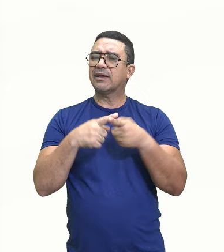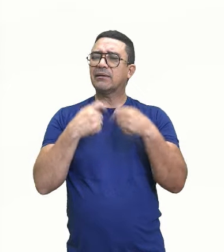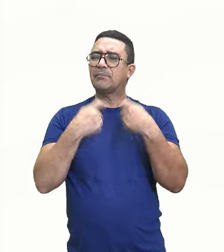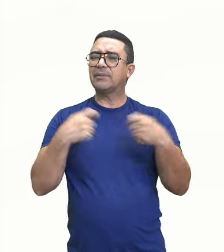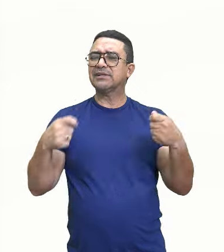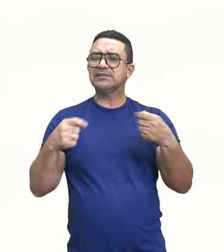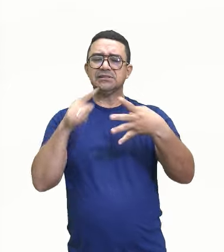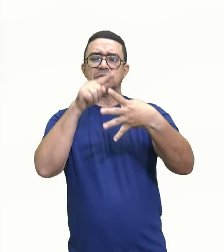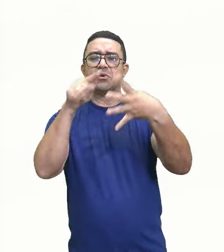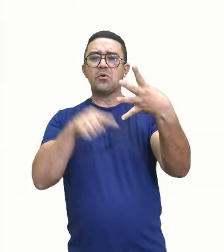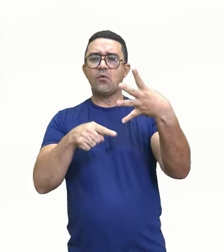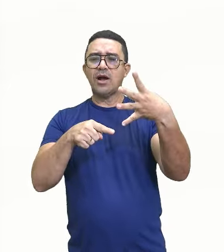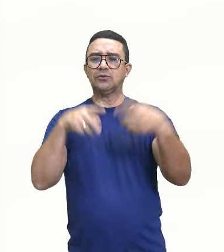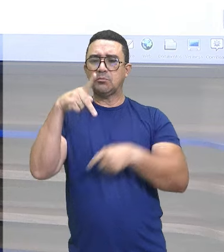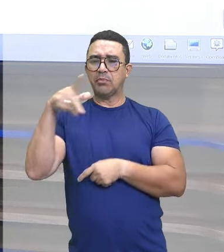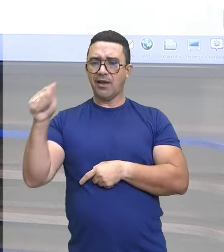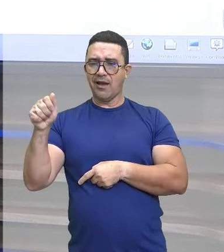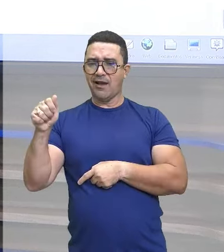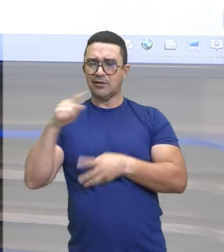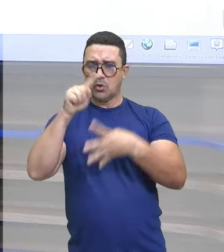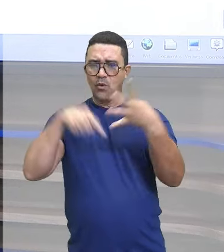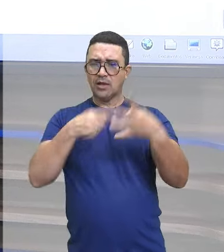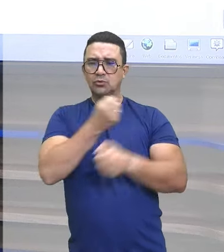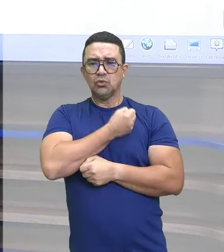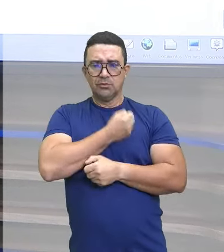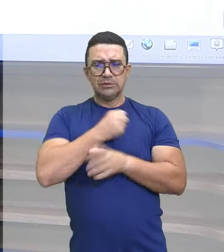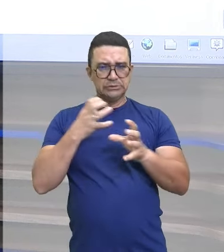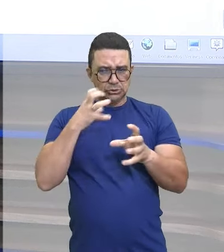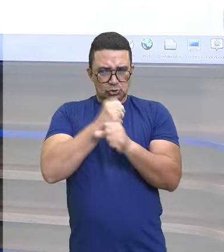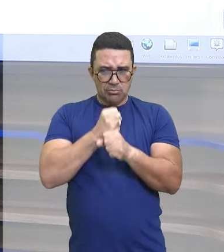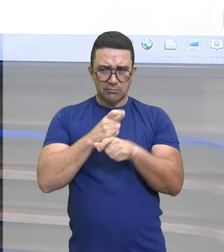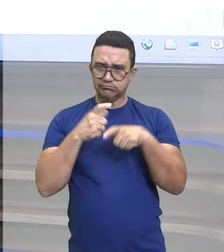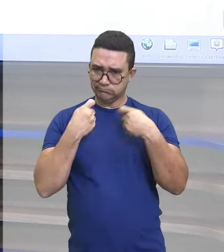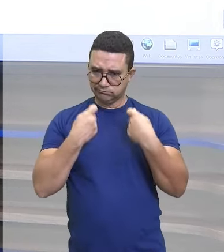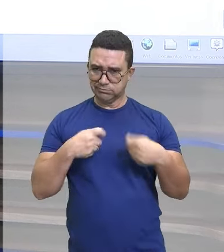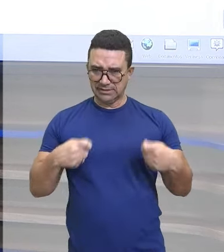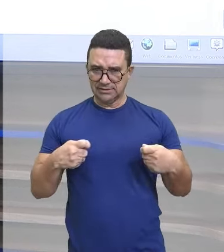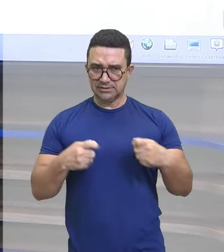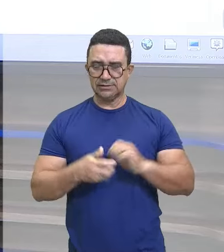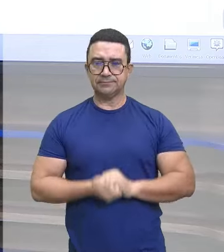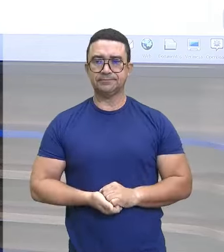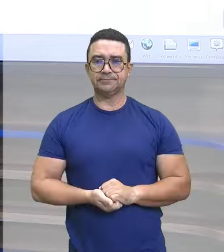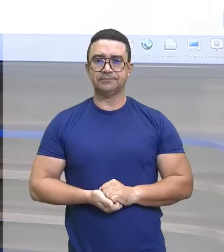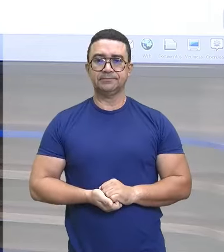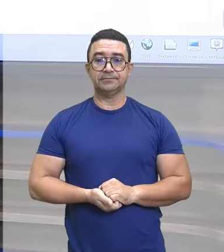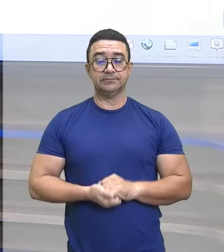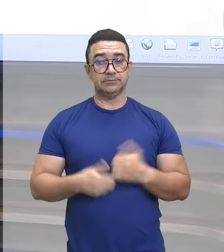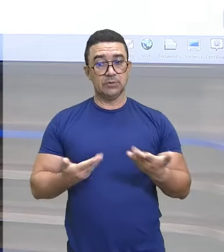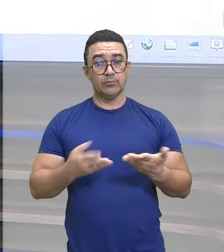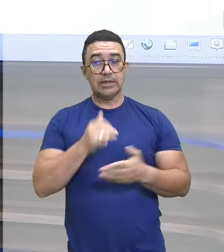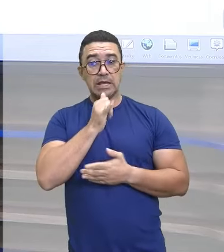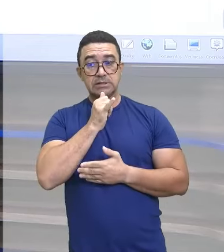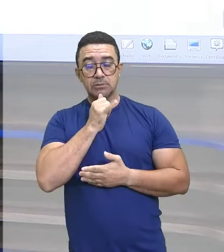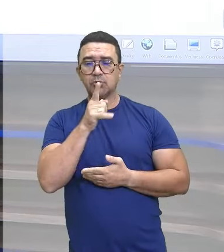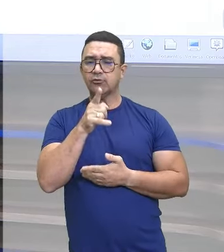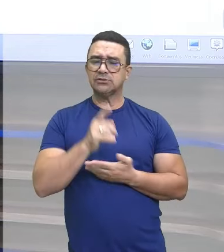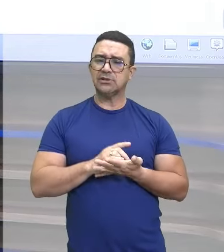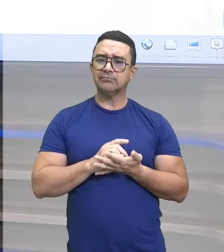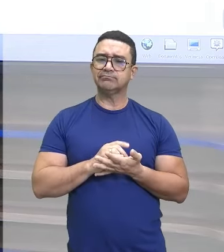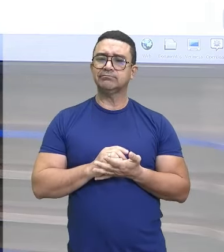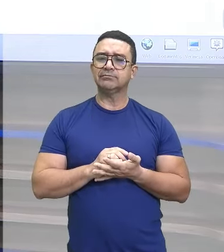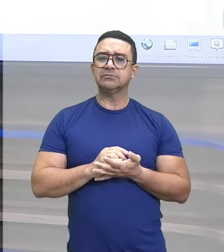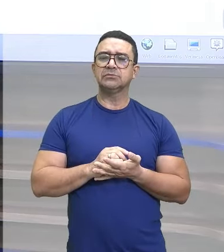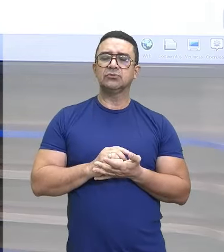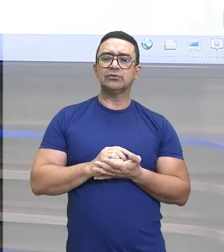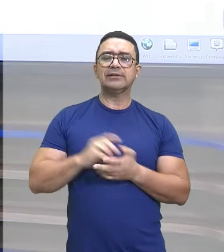os termos de uma PA? Vai ser necessário mesmo? Então, olha lá, suponha que você a cada semana